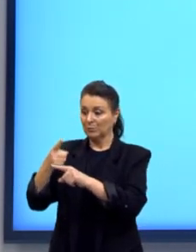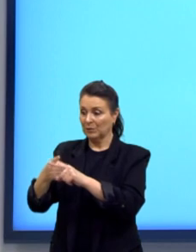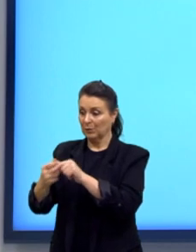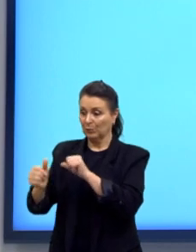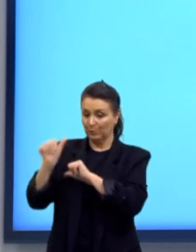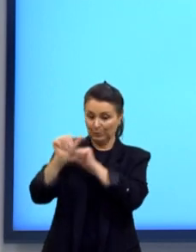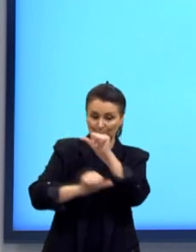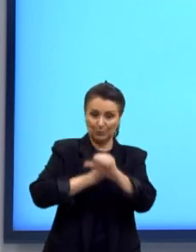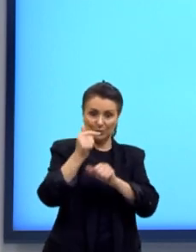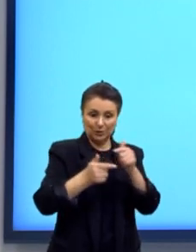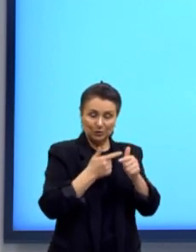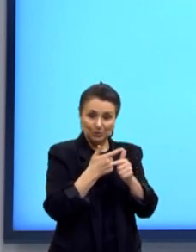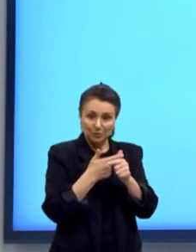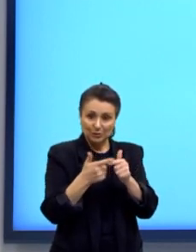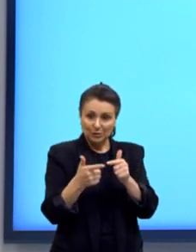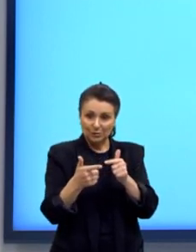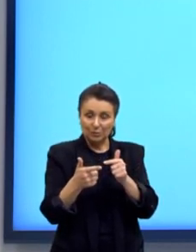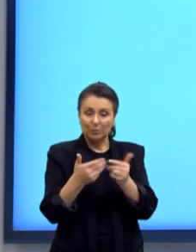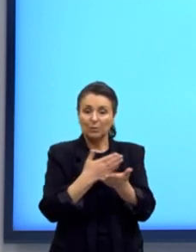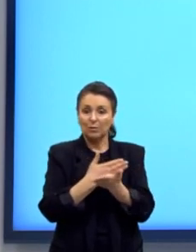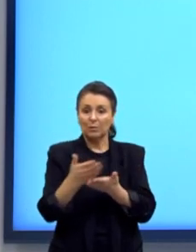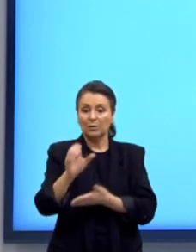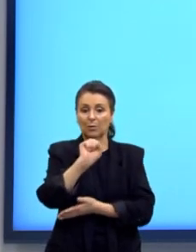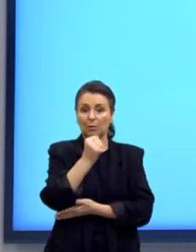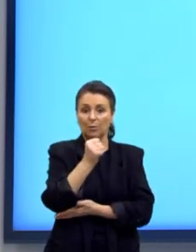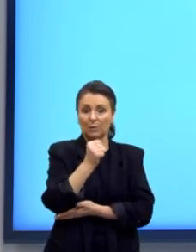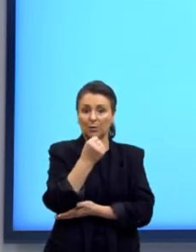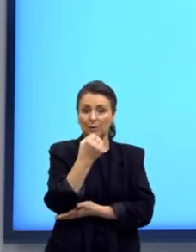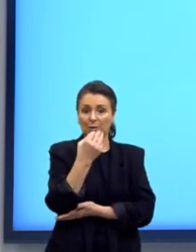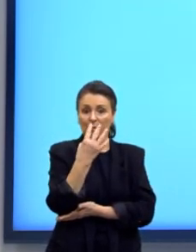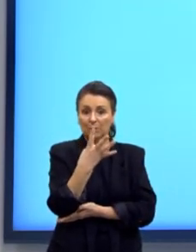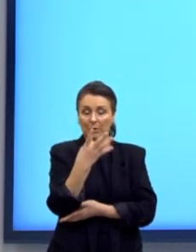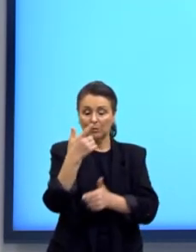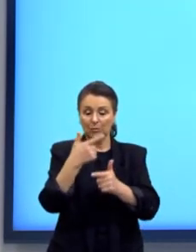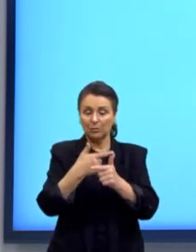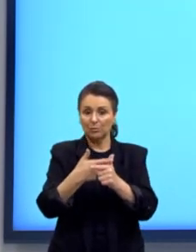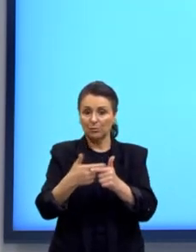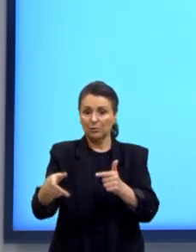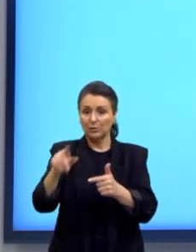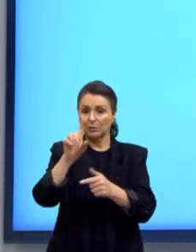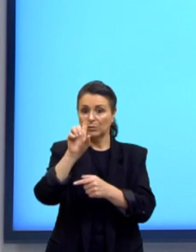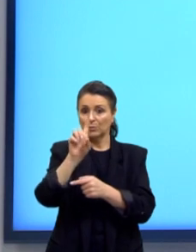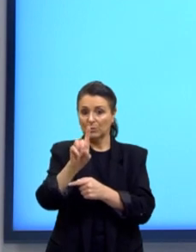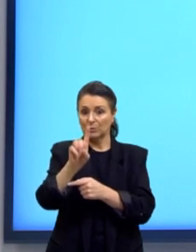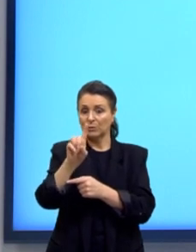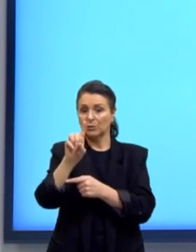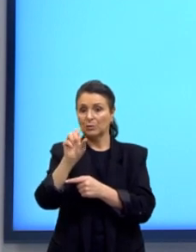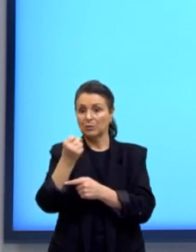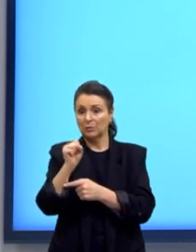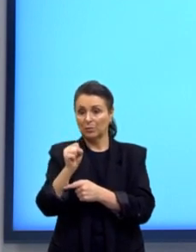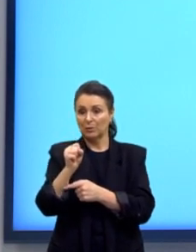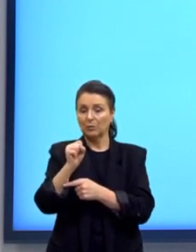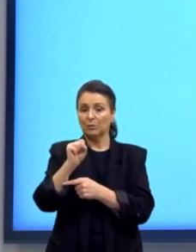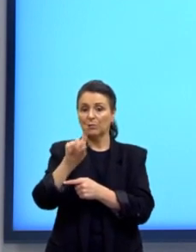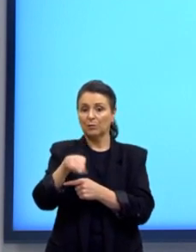passa dividindo então ficaria 84 / 18,75